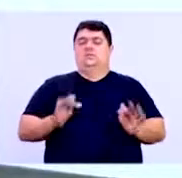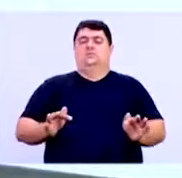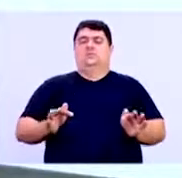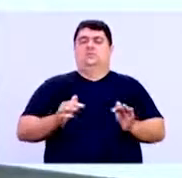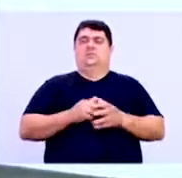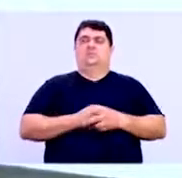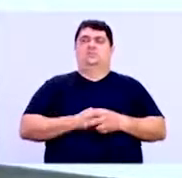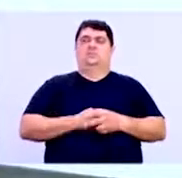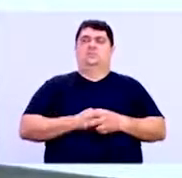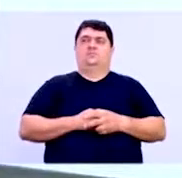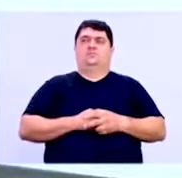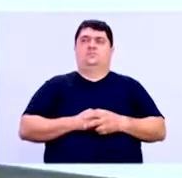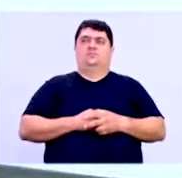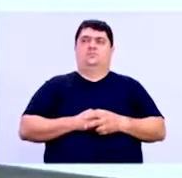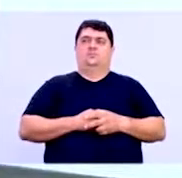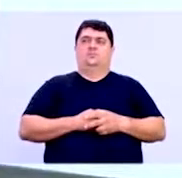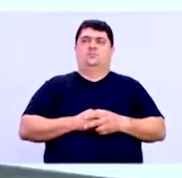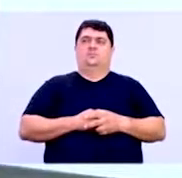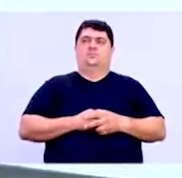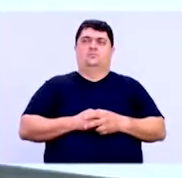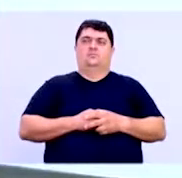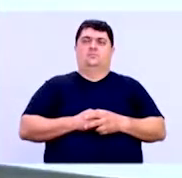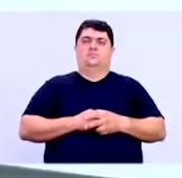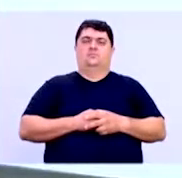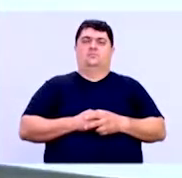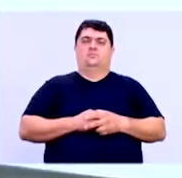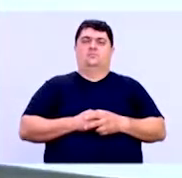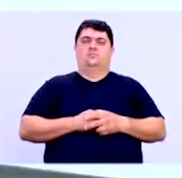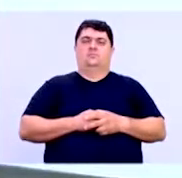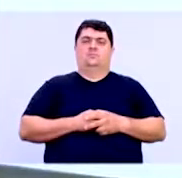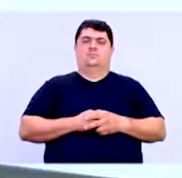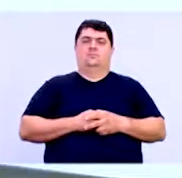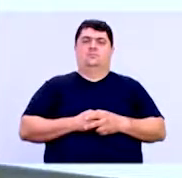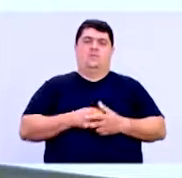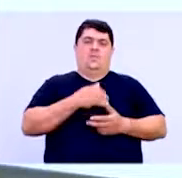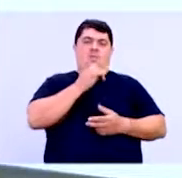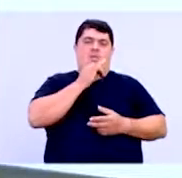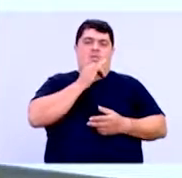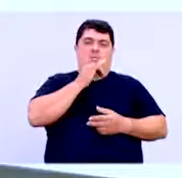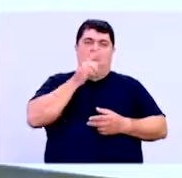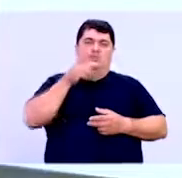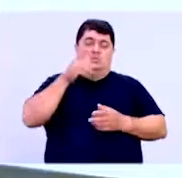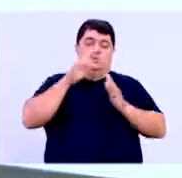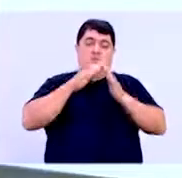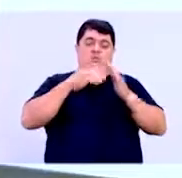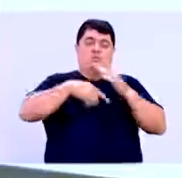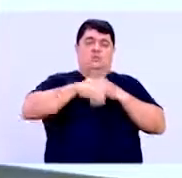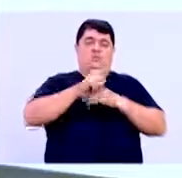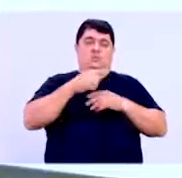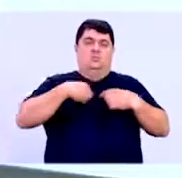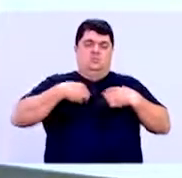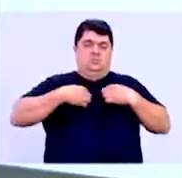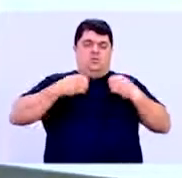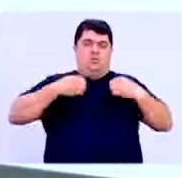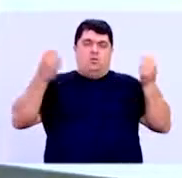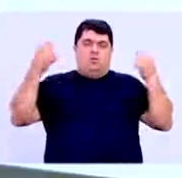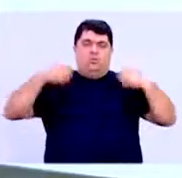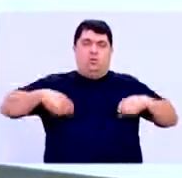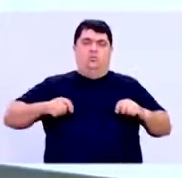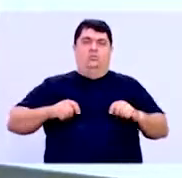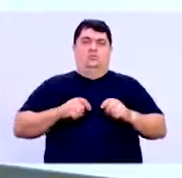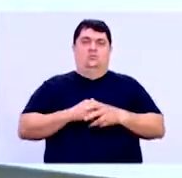nem vamos contextualizar a empresa. Então, para você sair de casa, você precisa sair vestido, tem que ter